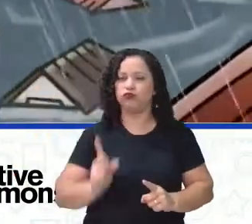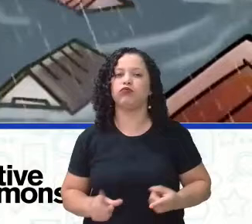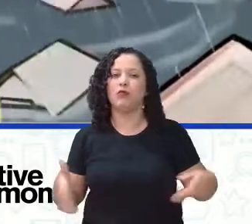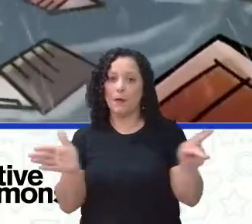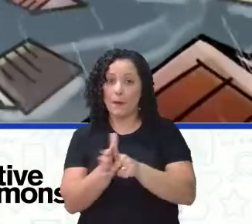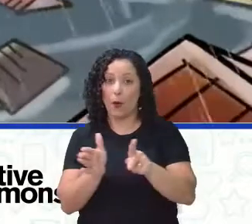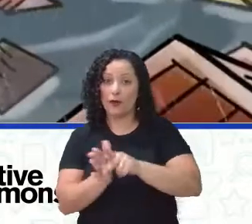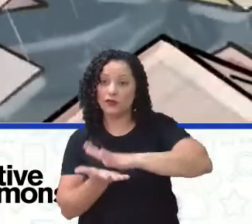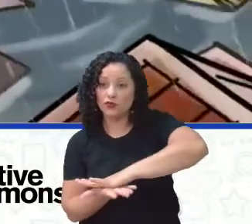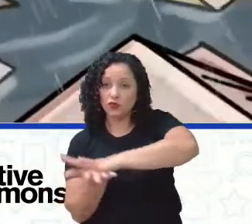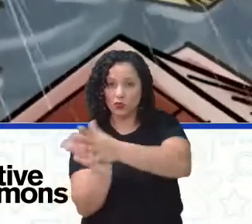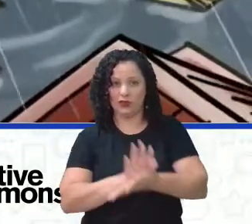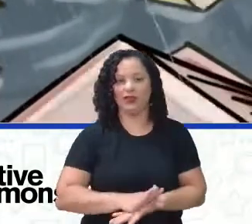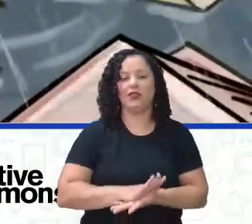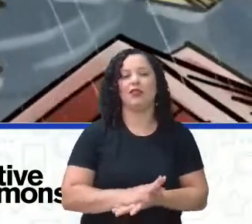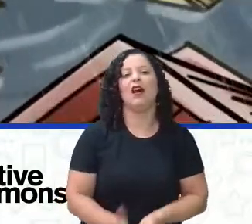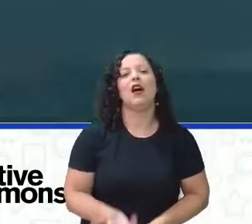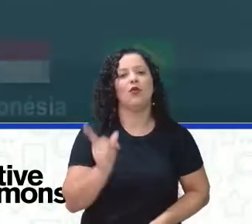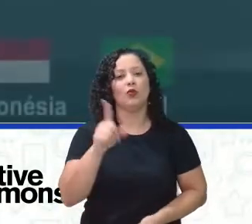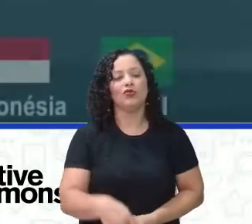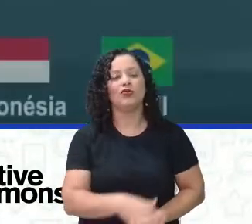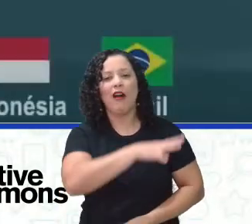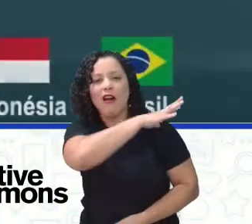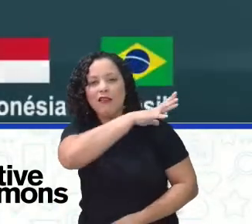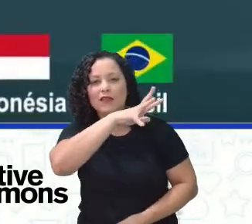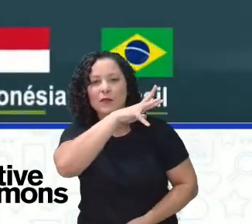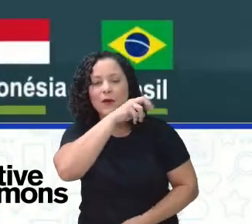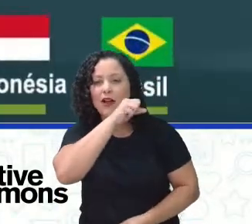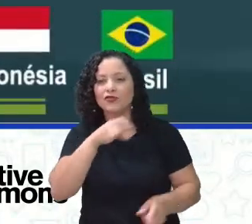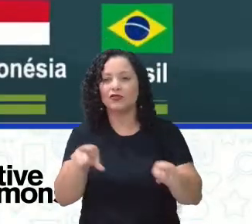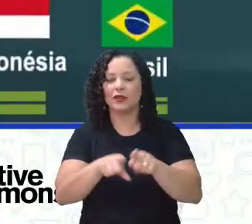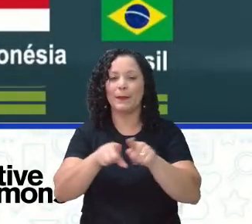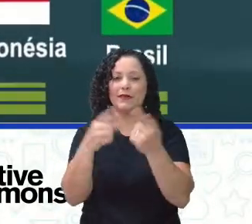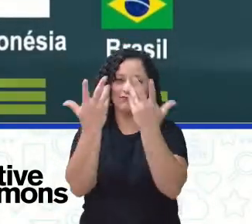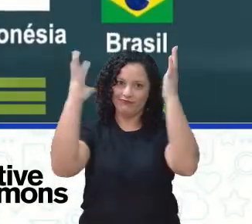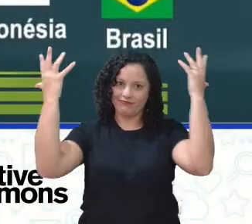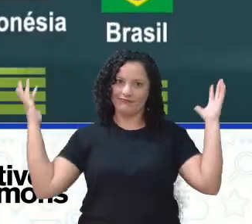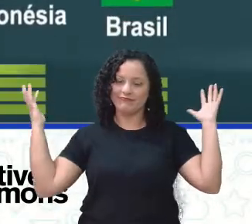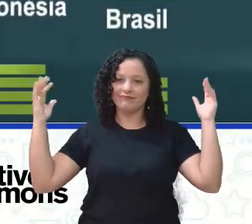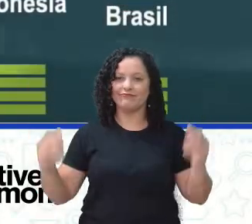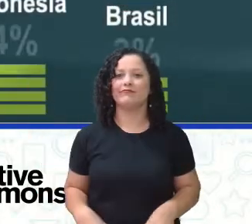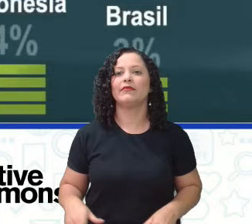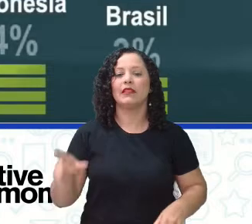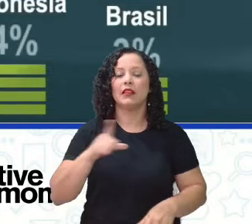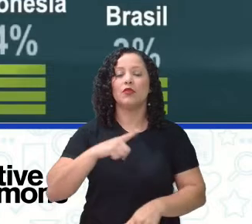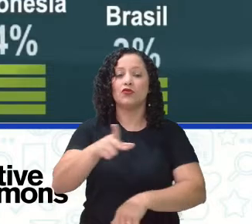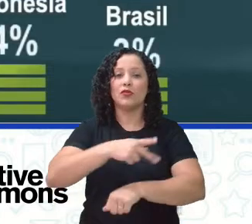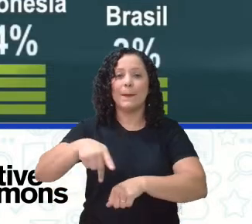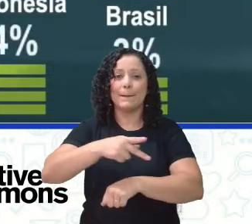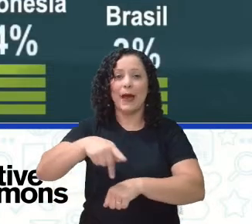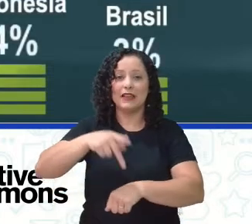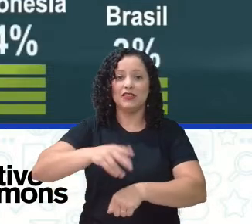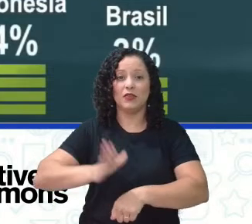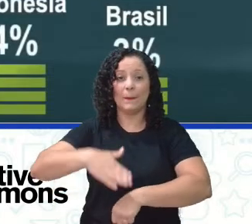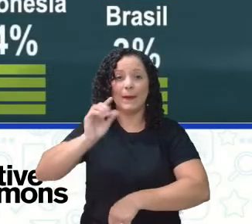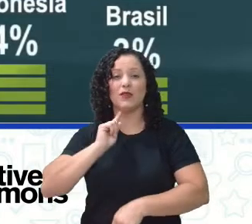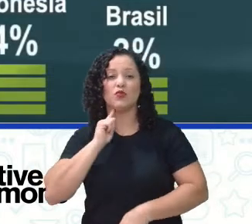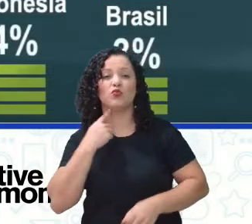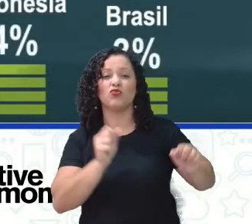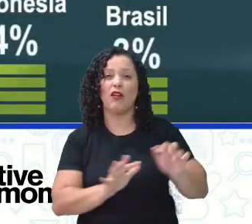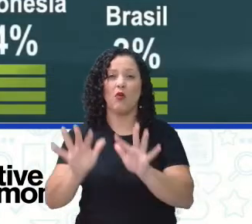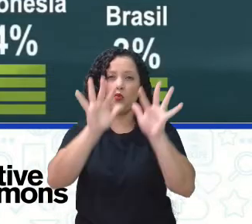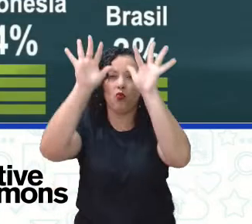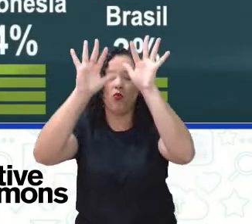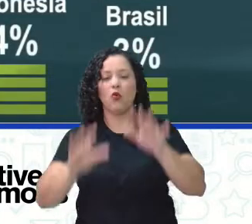de espécies animais e vegetais. A China e os Estados Unidos são os países que mais emitem gases poluentes do